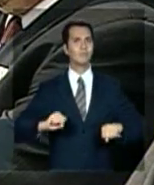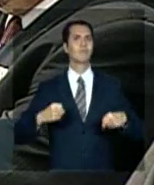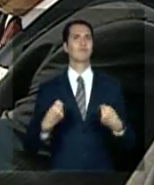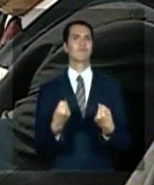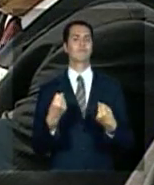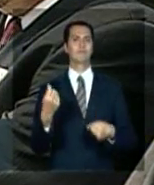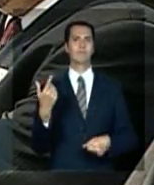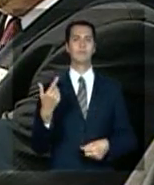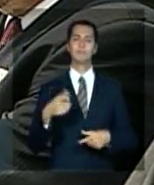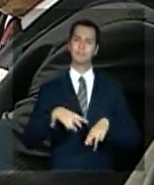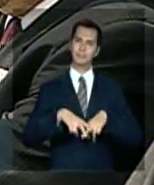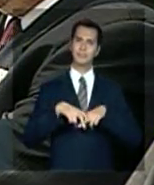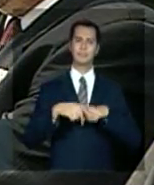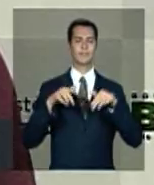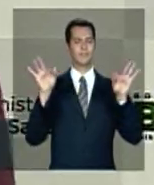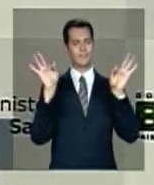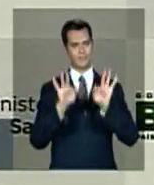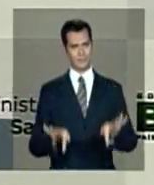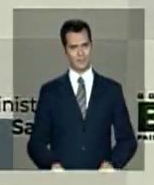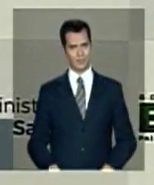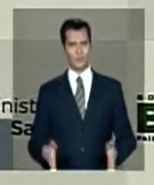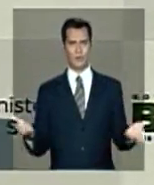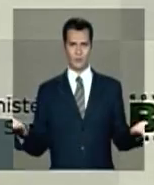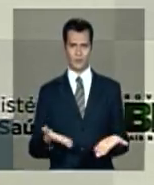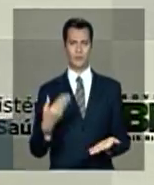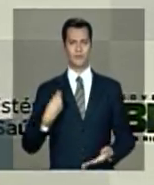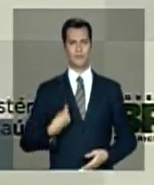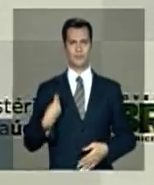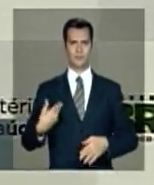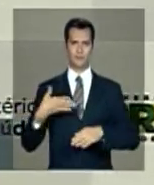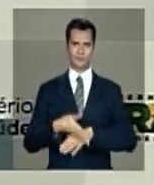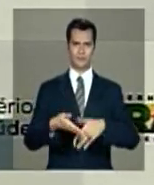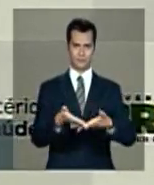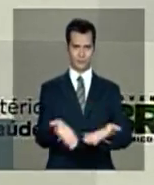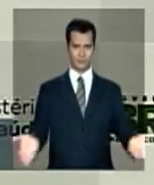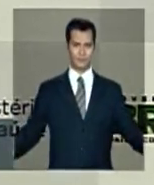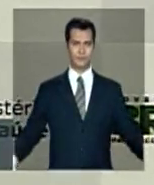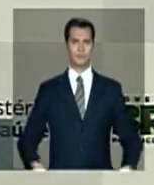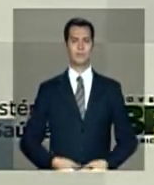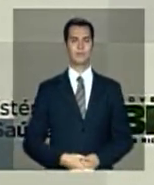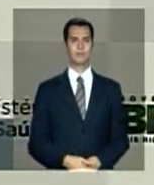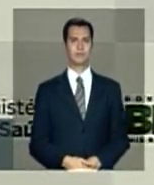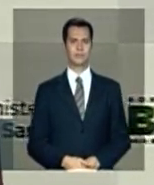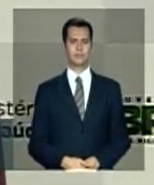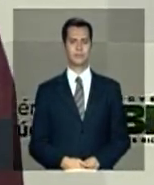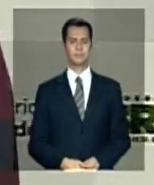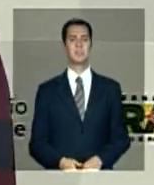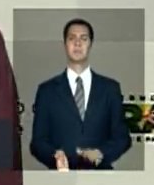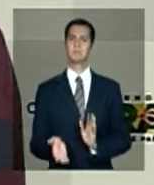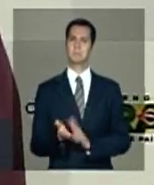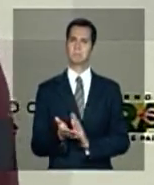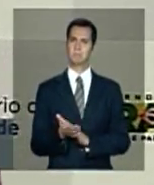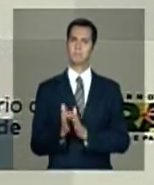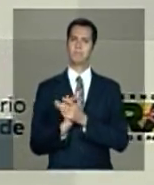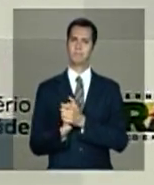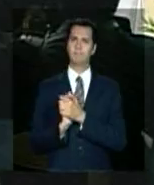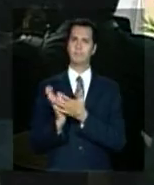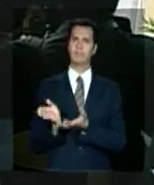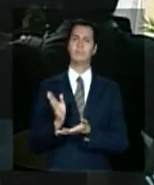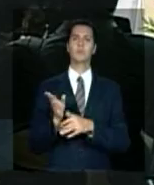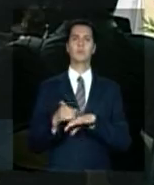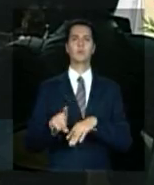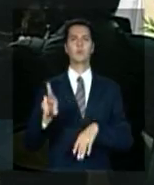isso eu fico muito feliz de participar aqui nesta cerimônia dos Parabéns ao